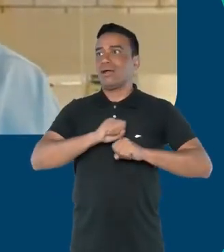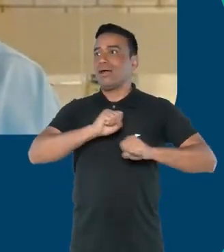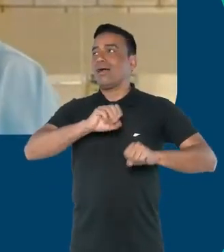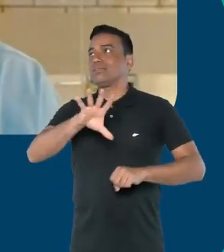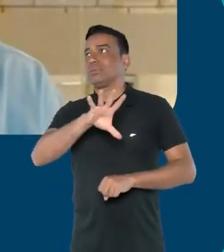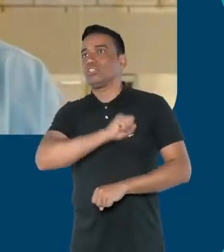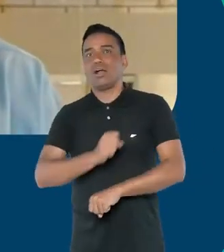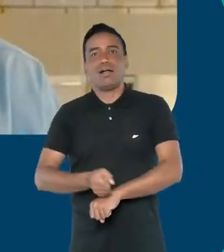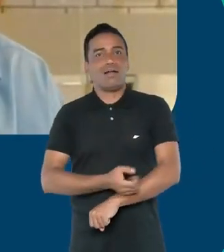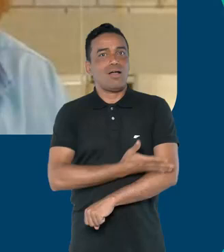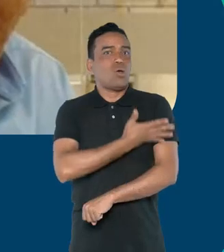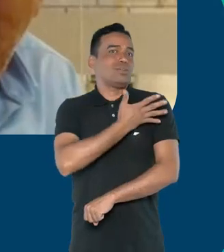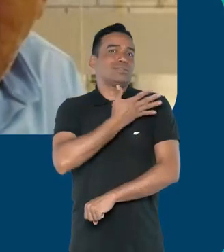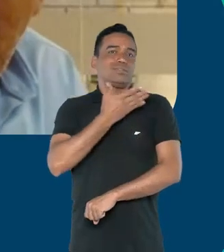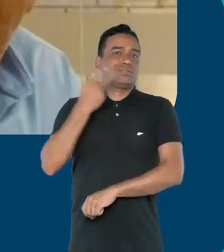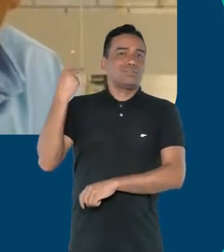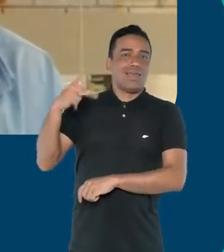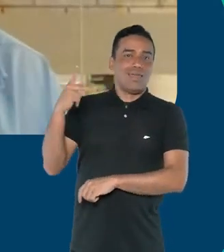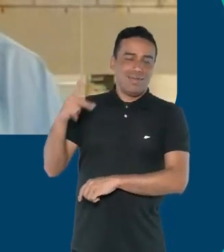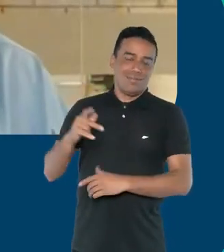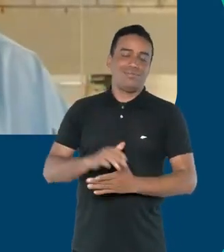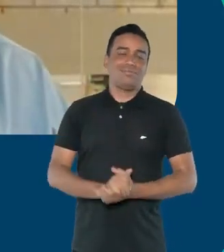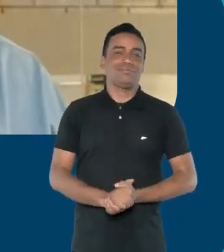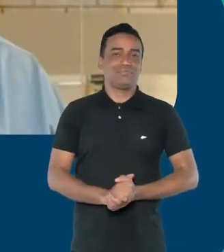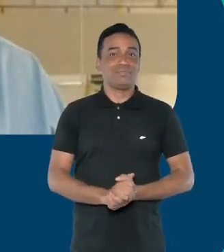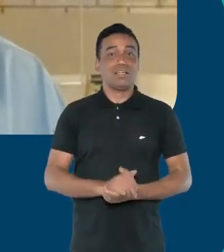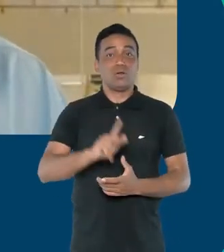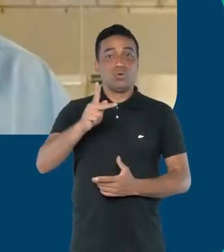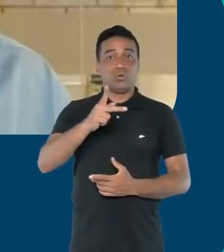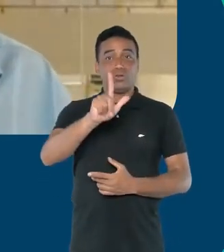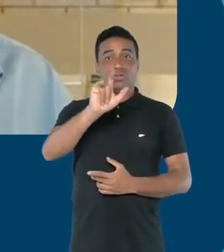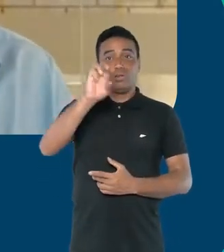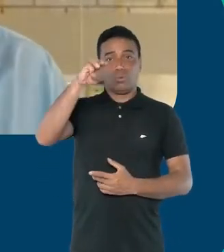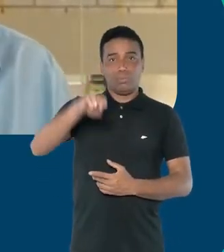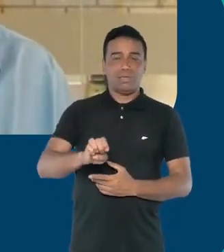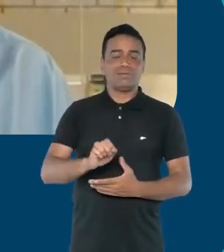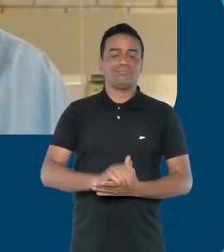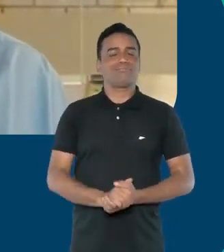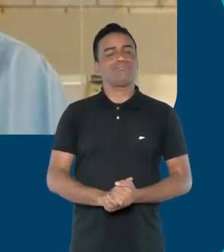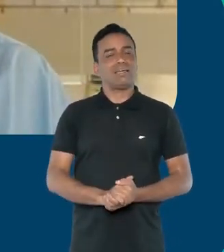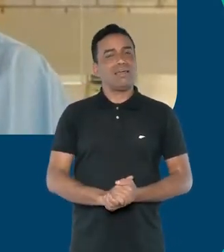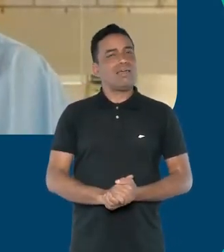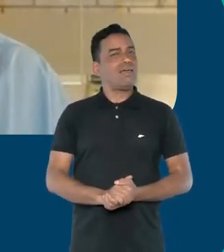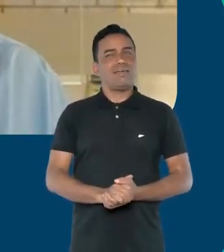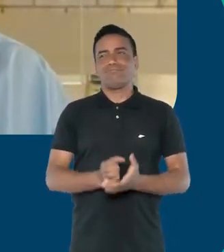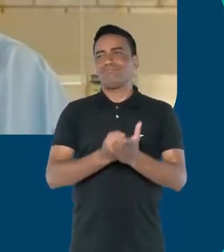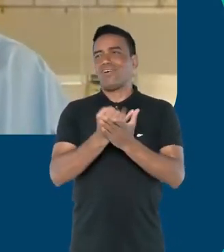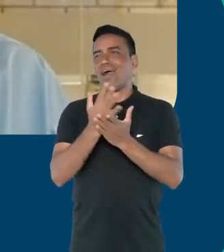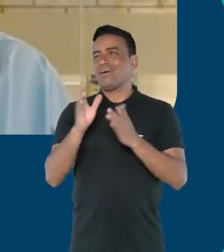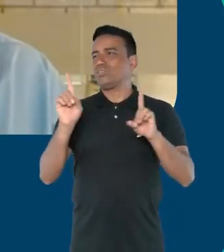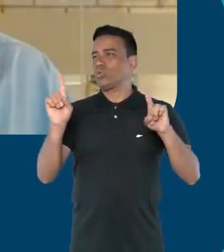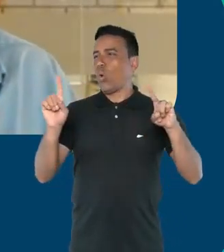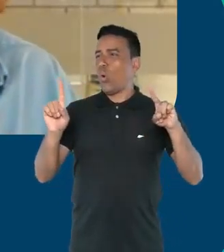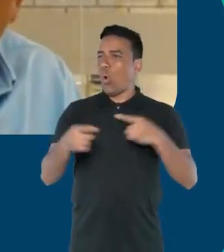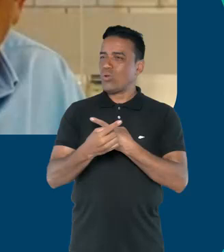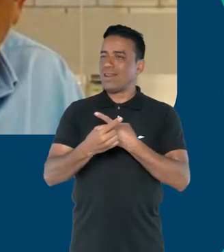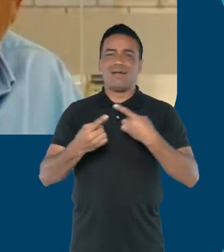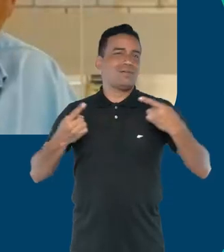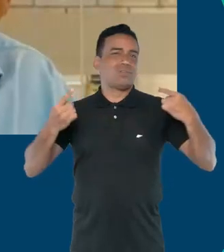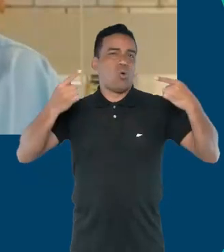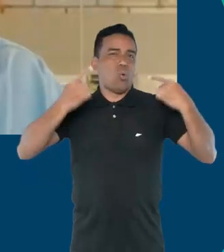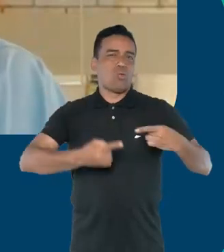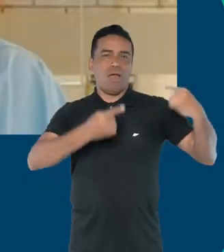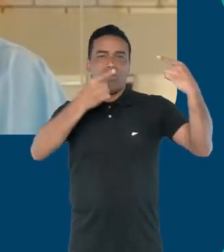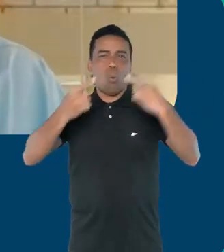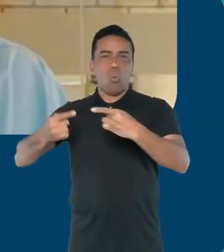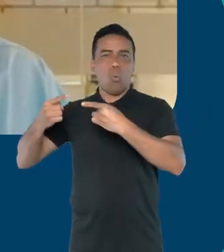muito sobre as paixões, né, ensaios sobre as paixões. Então, o Hilme, ele é cheio de